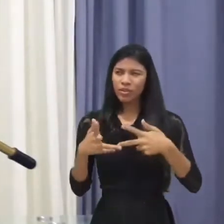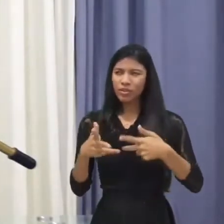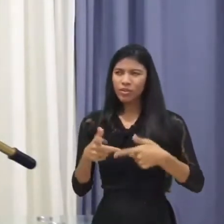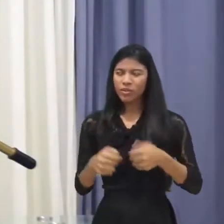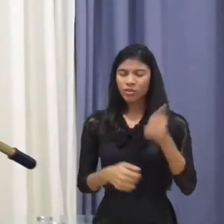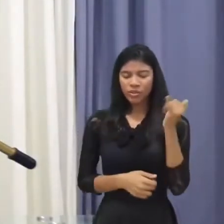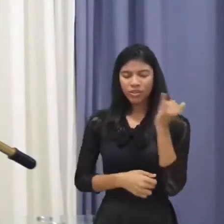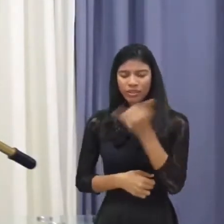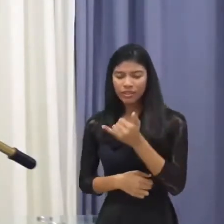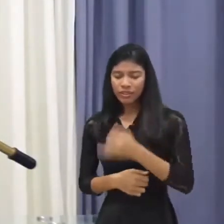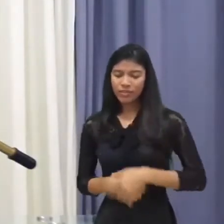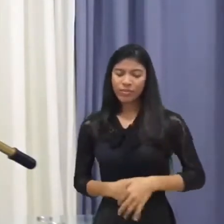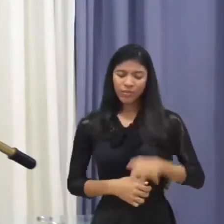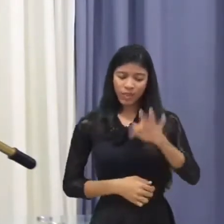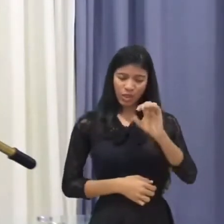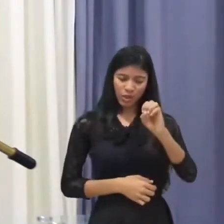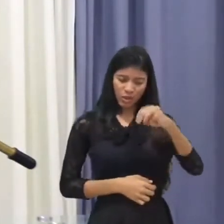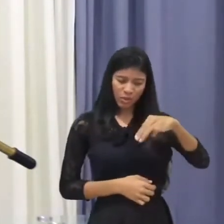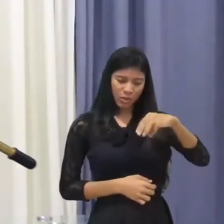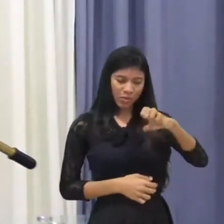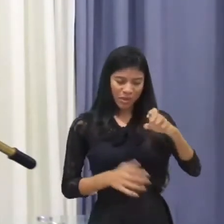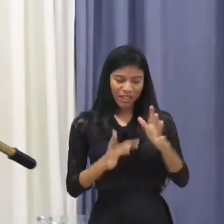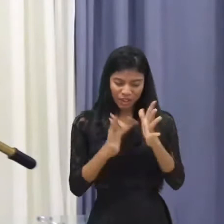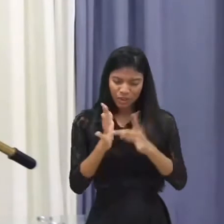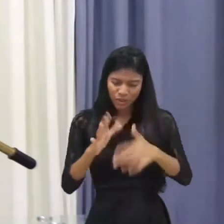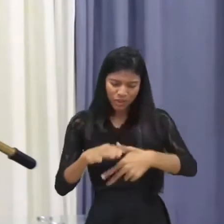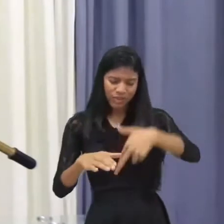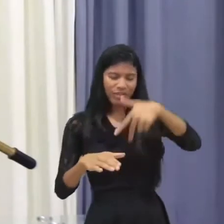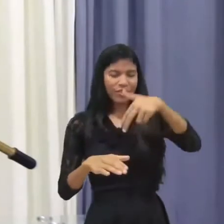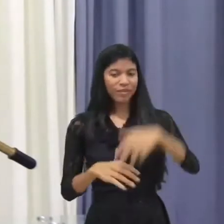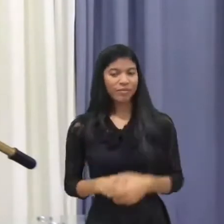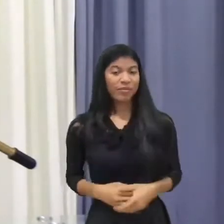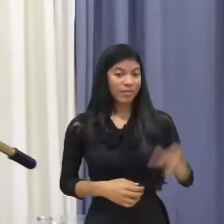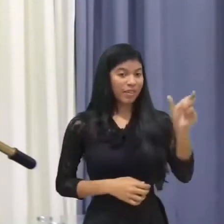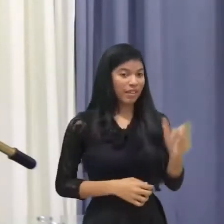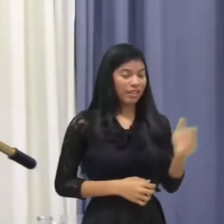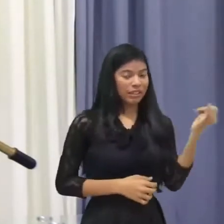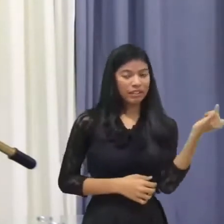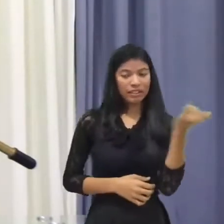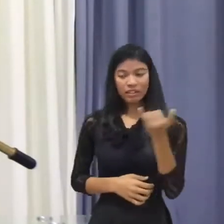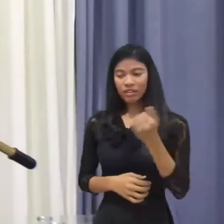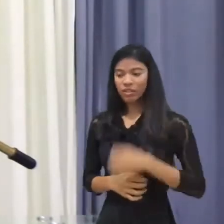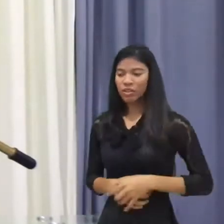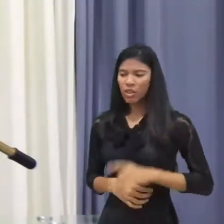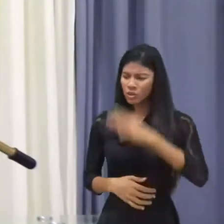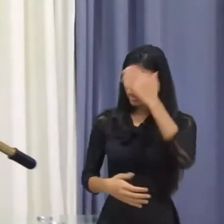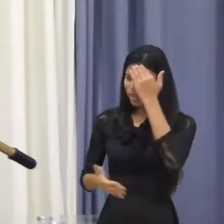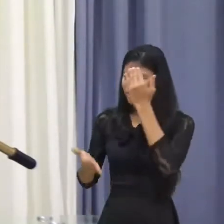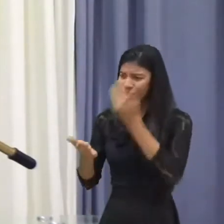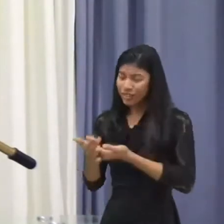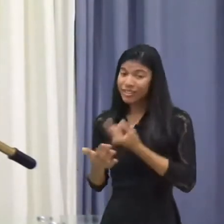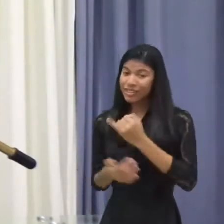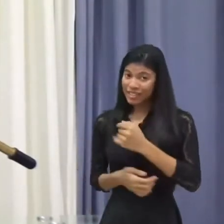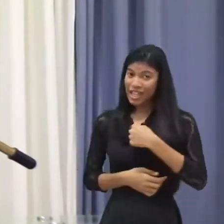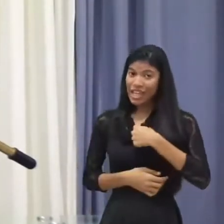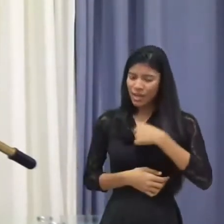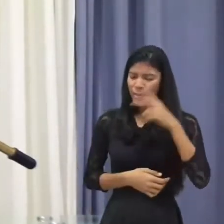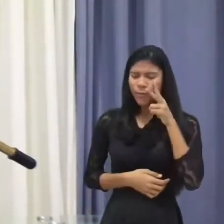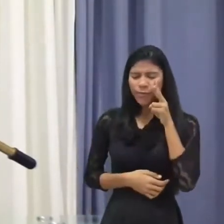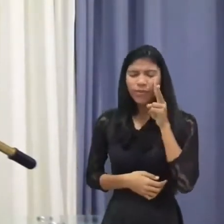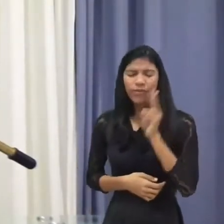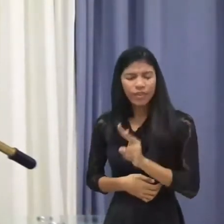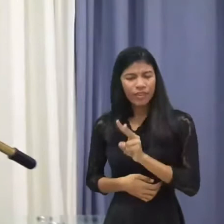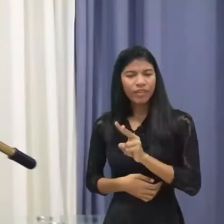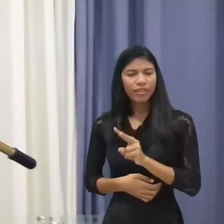Senhor ressuscitou. Tomé, ele esteve aqui conosco. Ele disse: eu só acredito se eu ver e colocar a minha mão no lugar onde ele